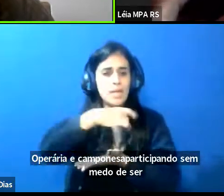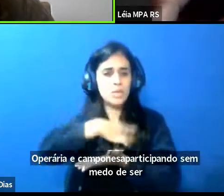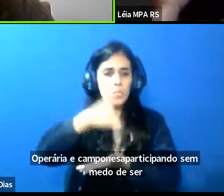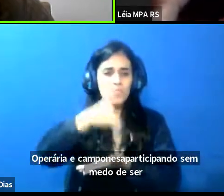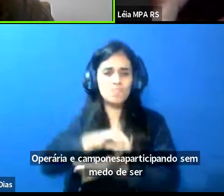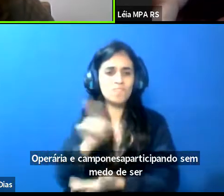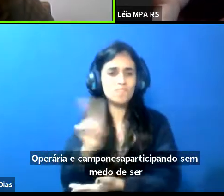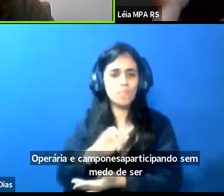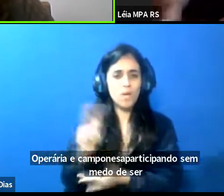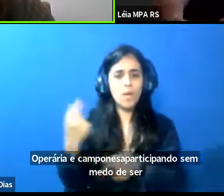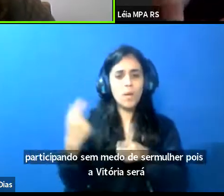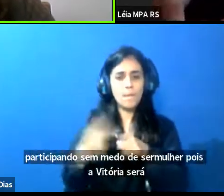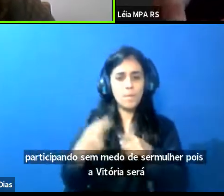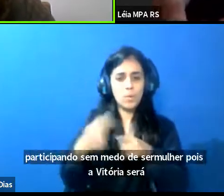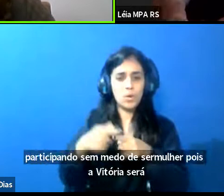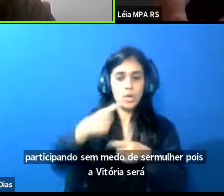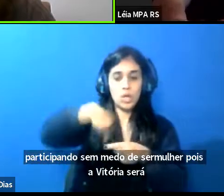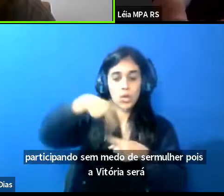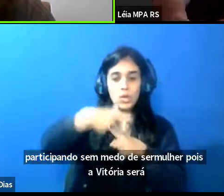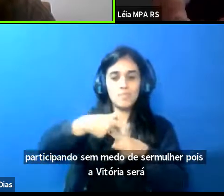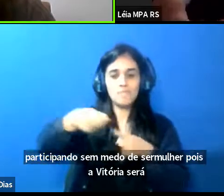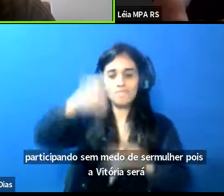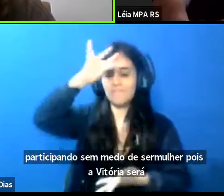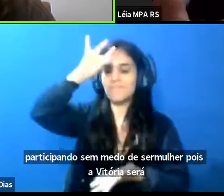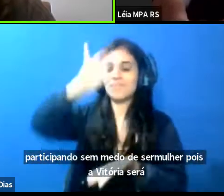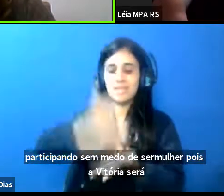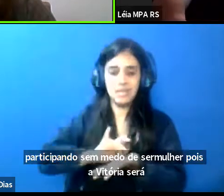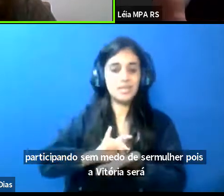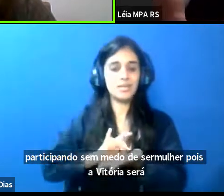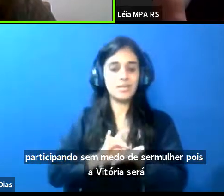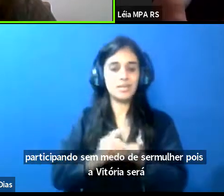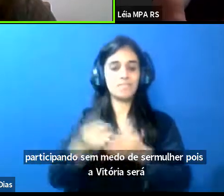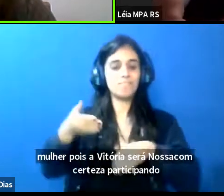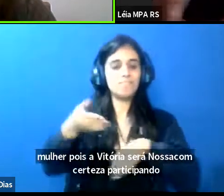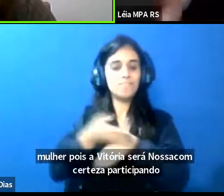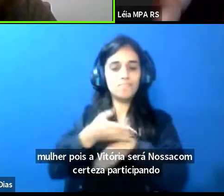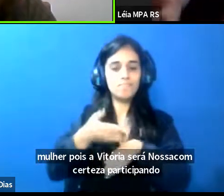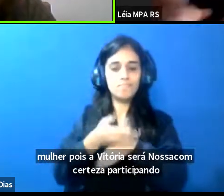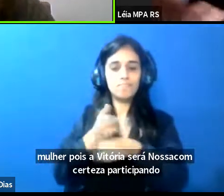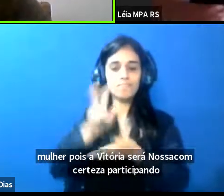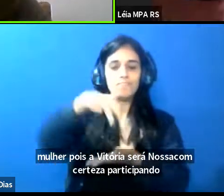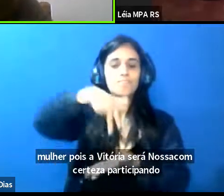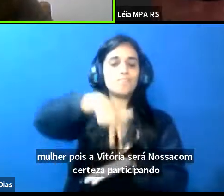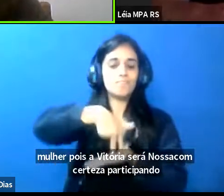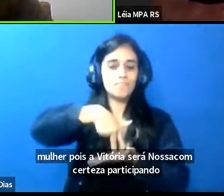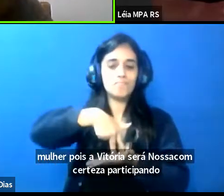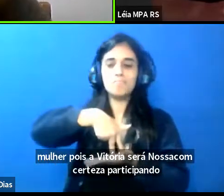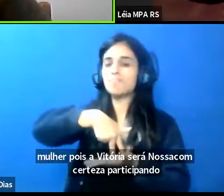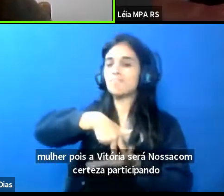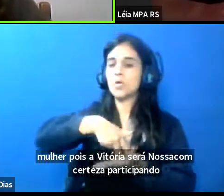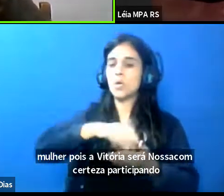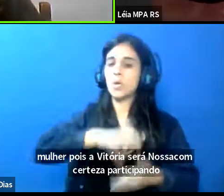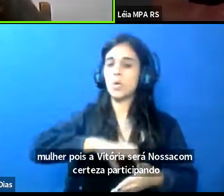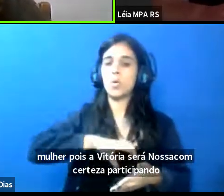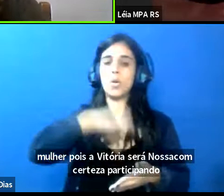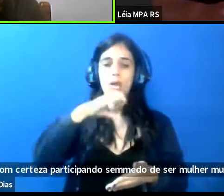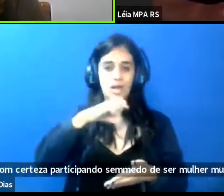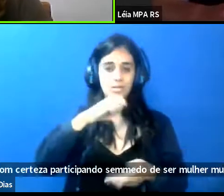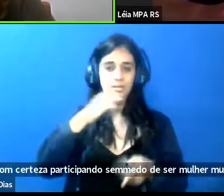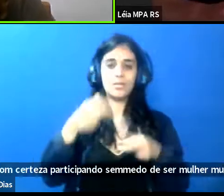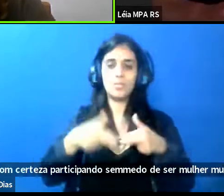com certeza, participando sem medo de ser mulher. Muito boa a tua fala, Leia,